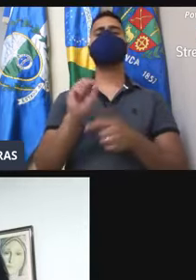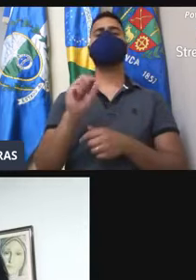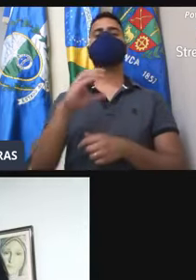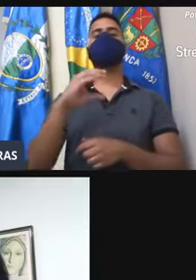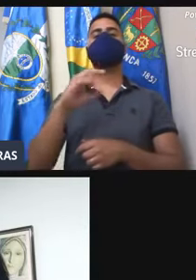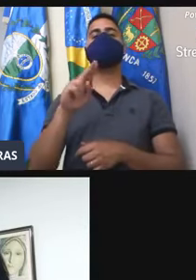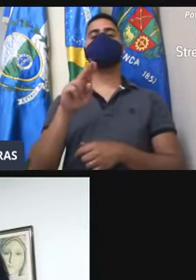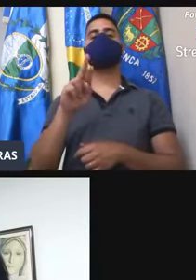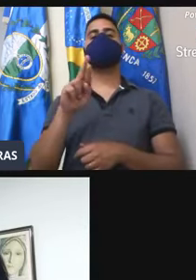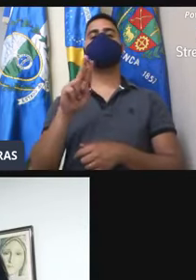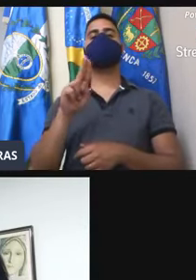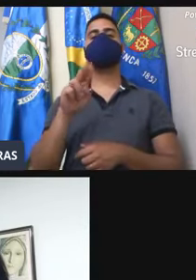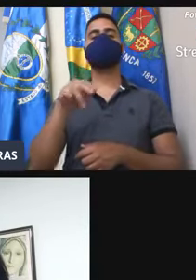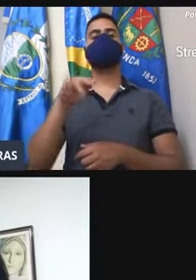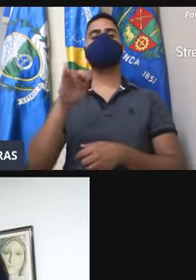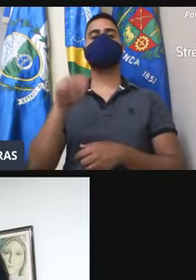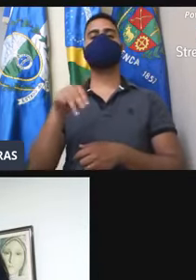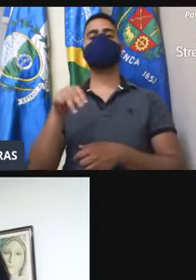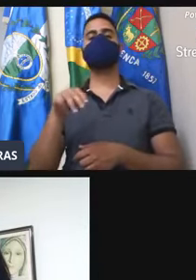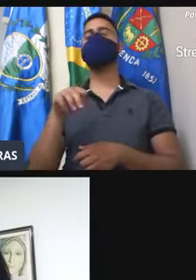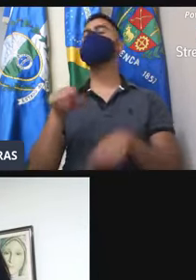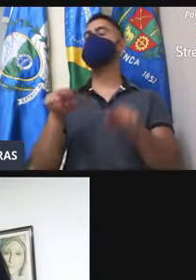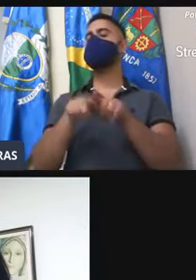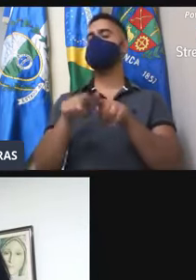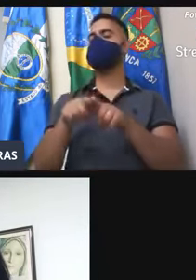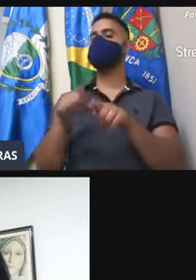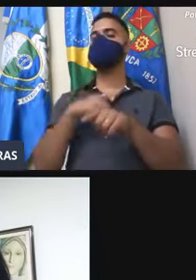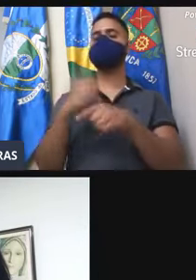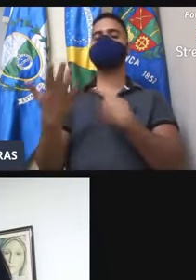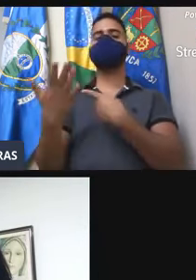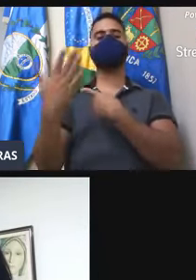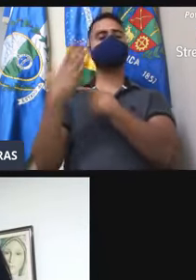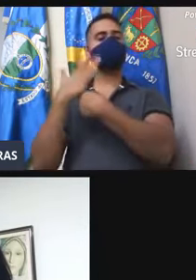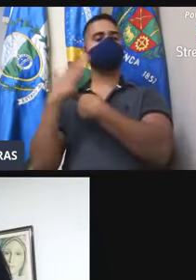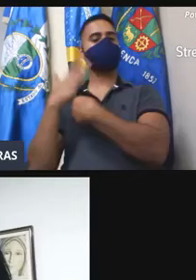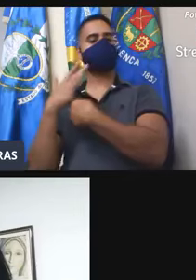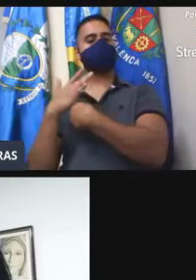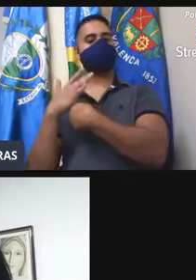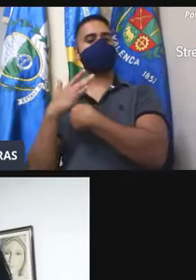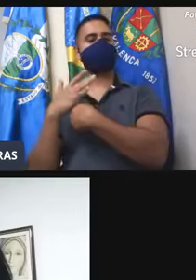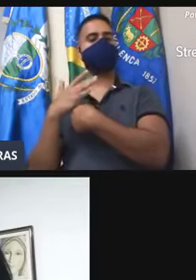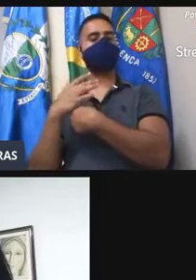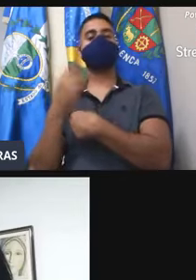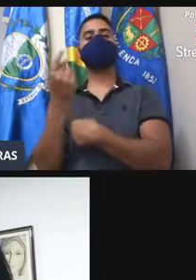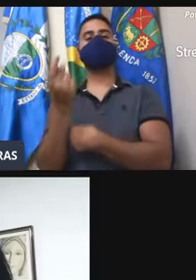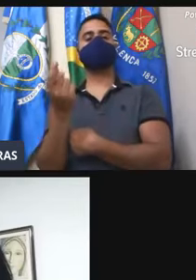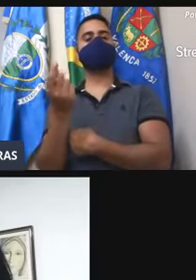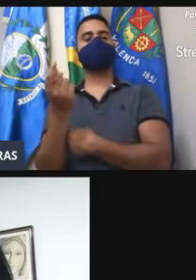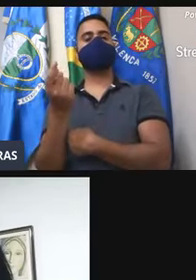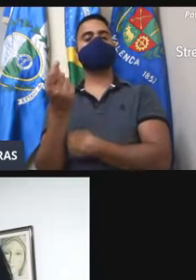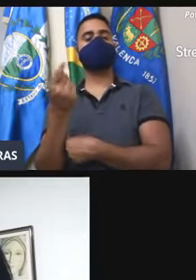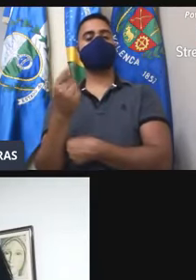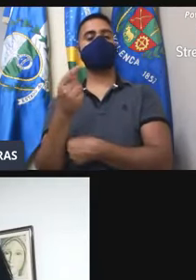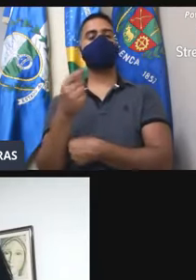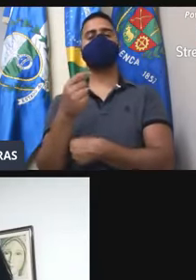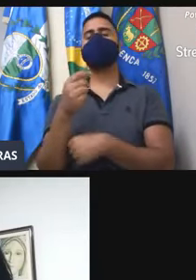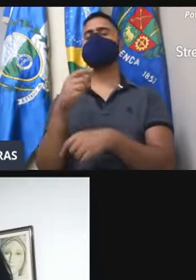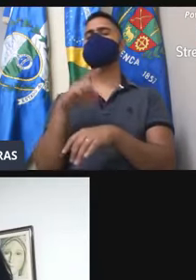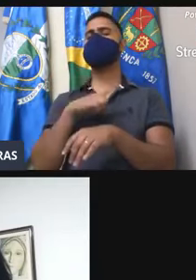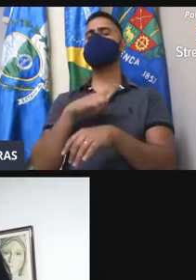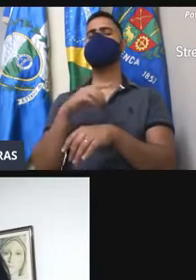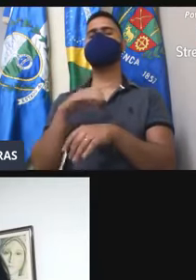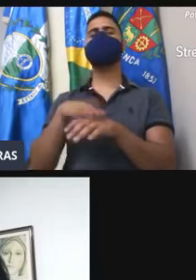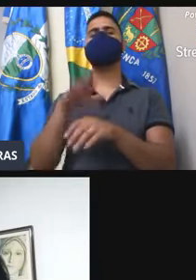Biquinha, que também já está sendo beneficiado com algumas ações de repasse de dinheiro. Né, uma obra que tem mais de